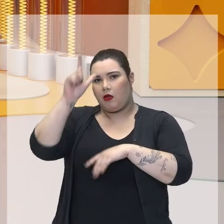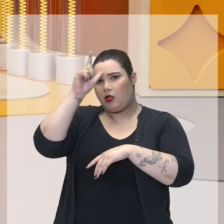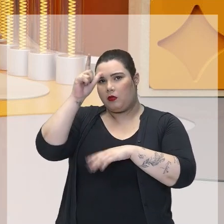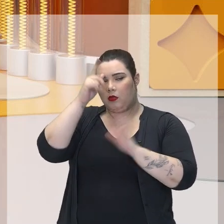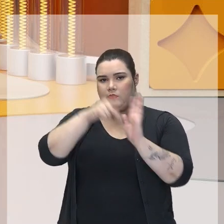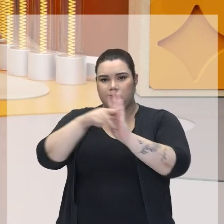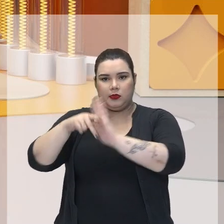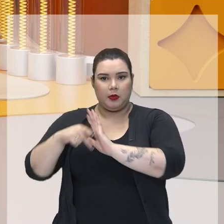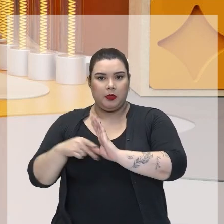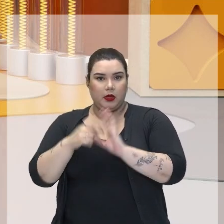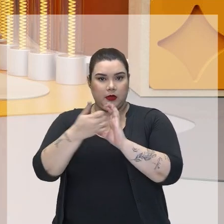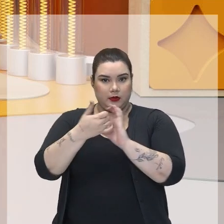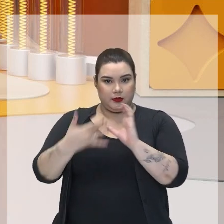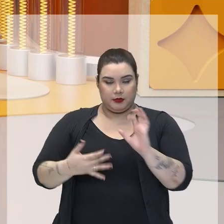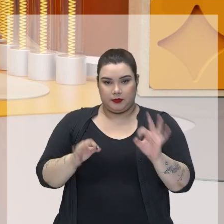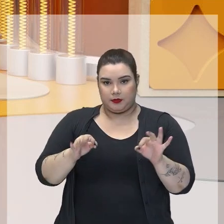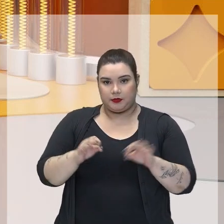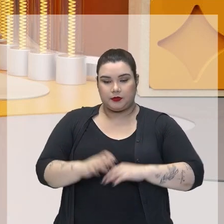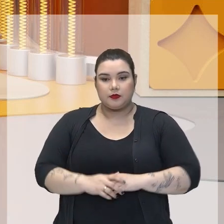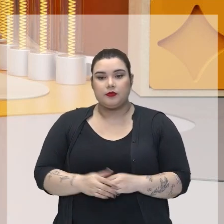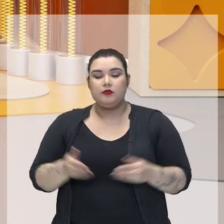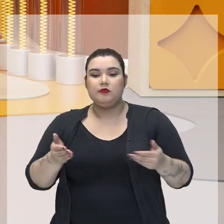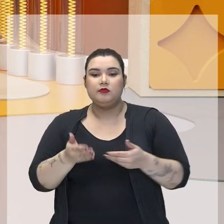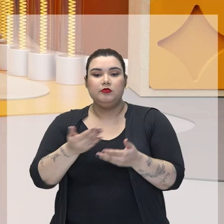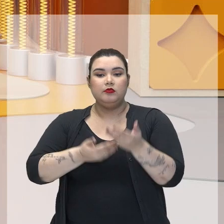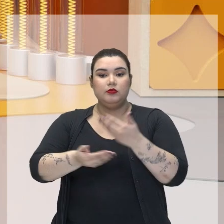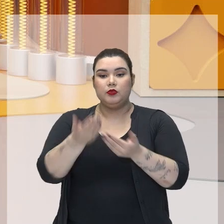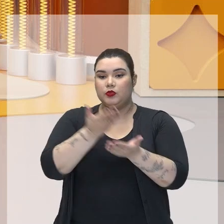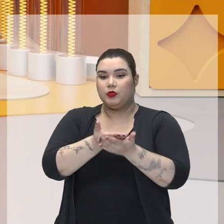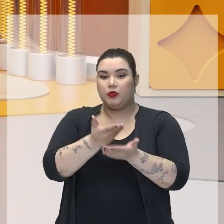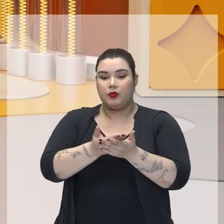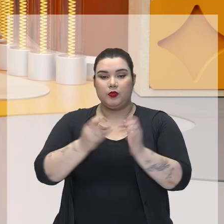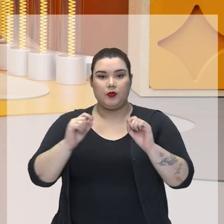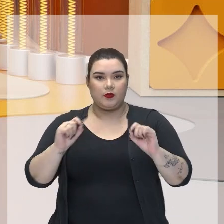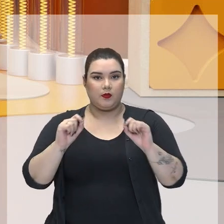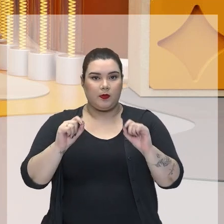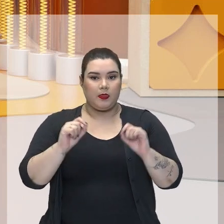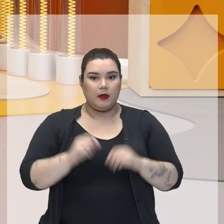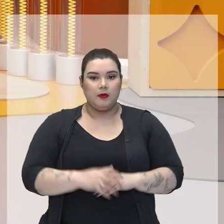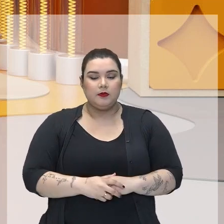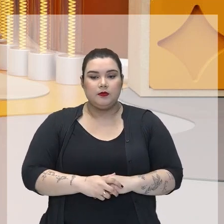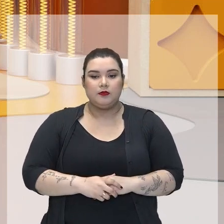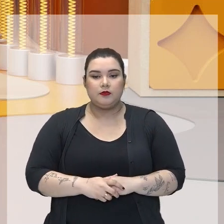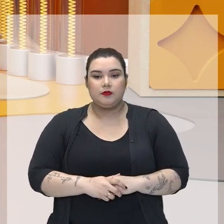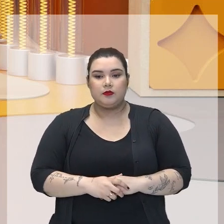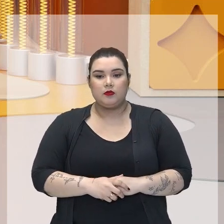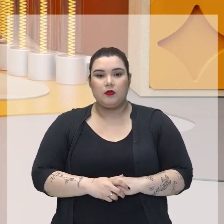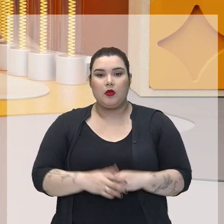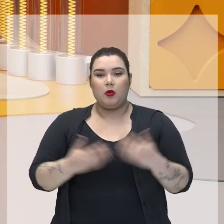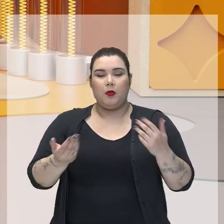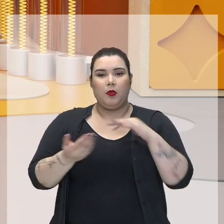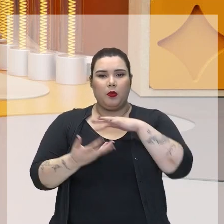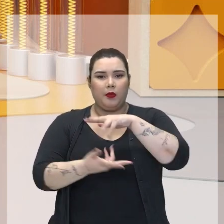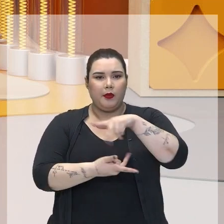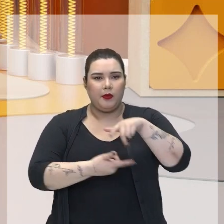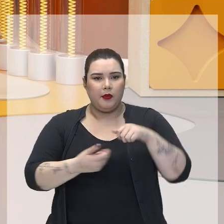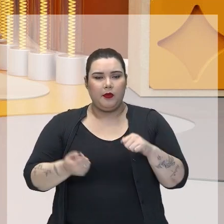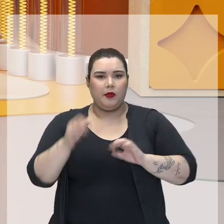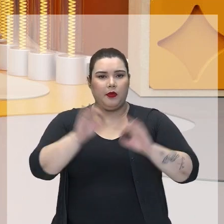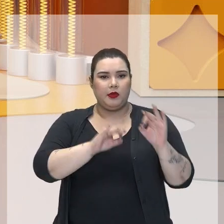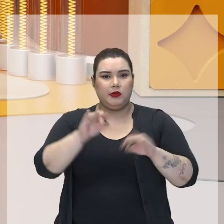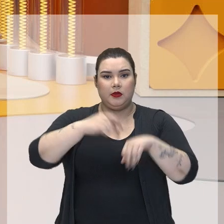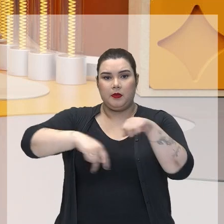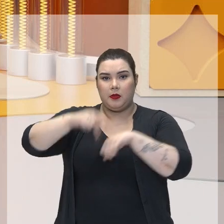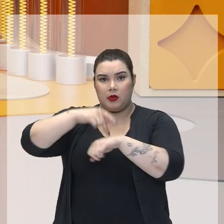característica. Pessoal, a gente vai continuar verificando que a coisa do mundo, né, da organização dos